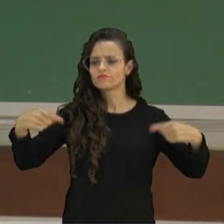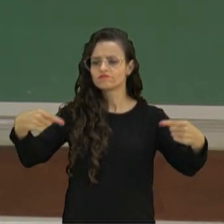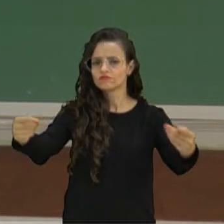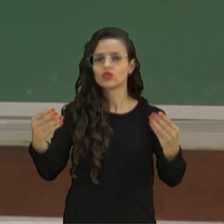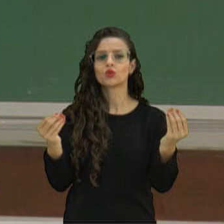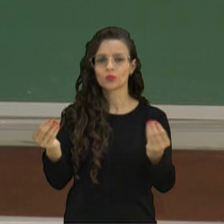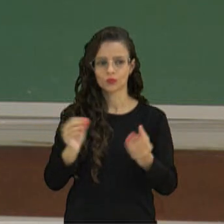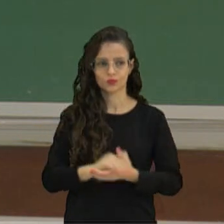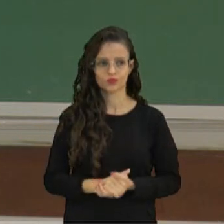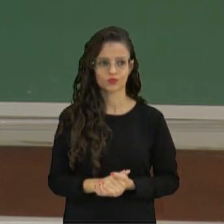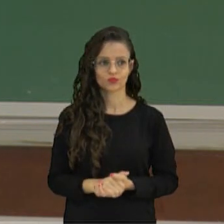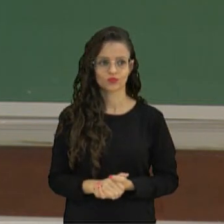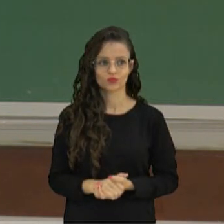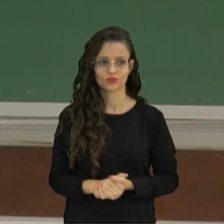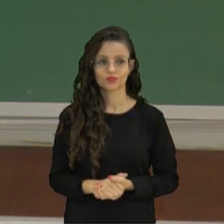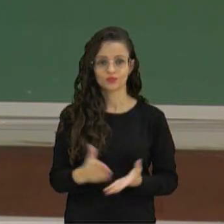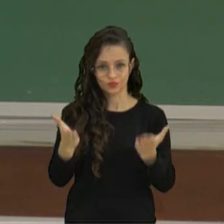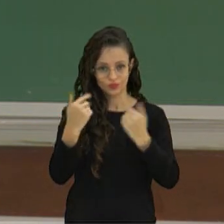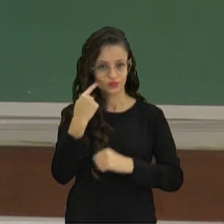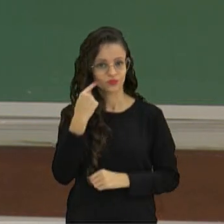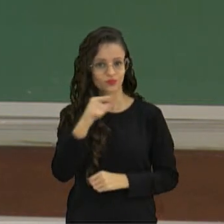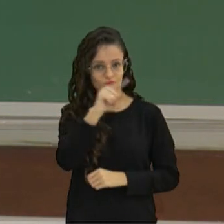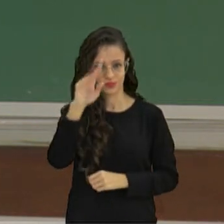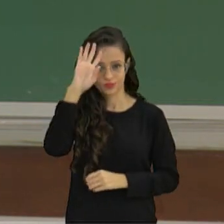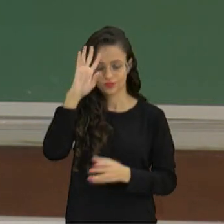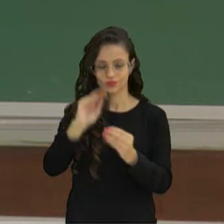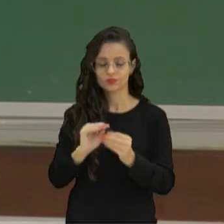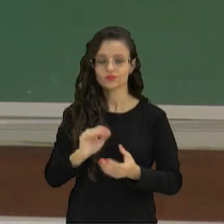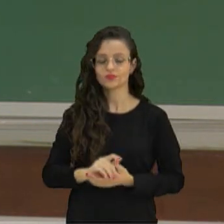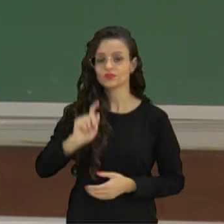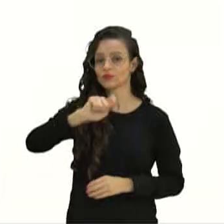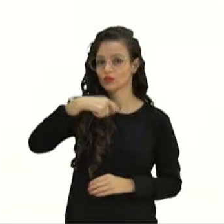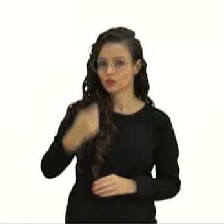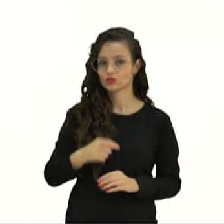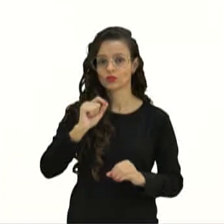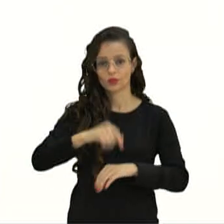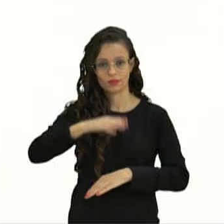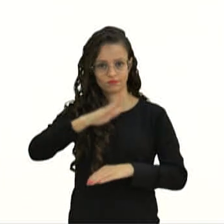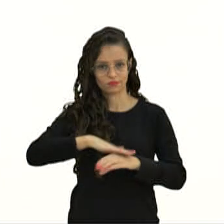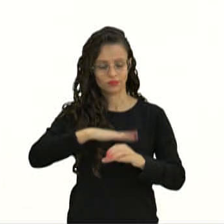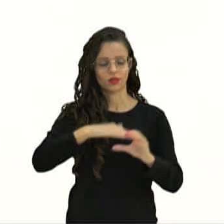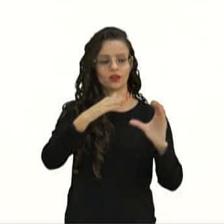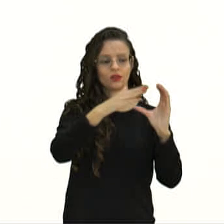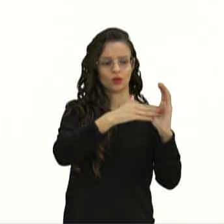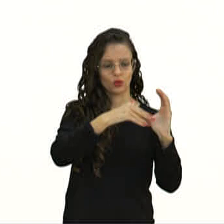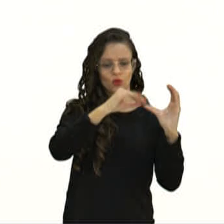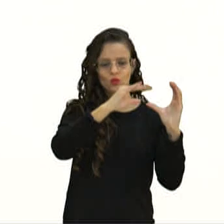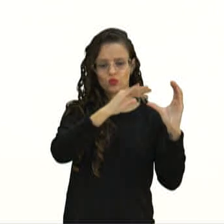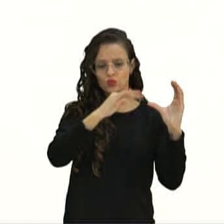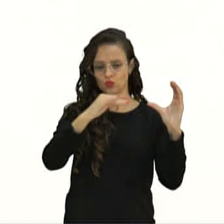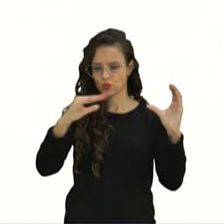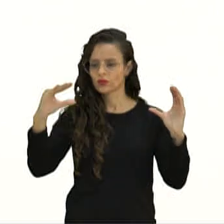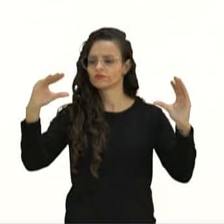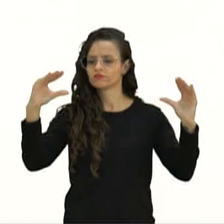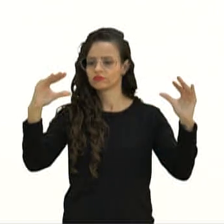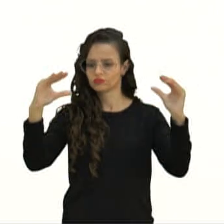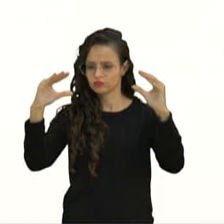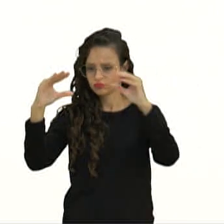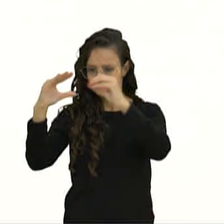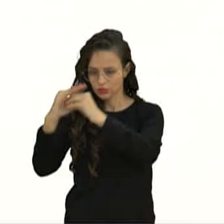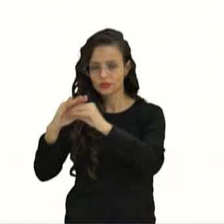Beleza? Vamos ver se vocês entenderam. Sobre a autopolinização, é correto